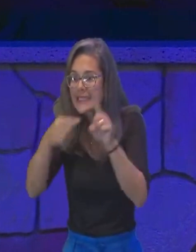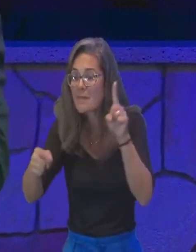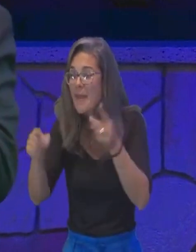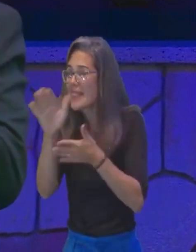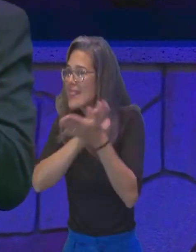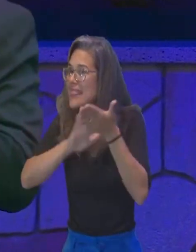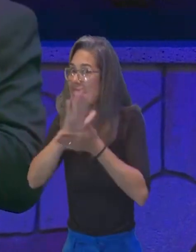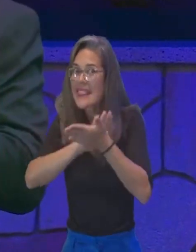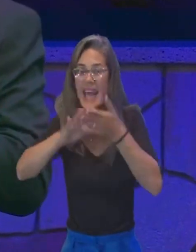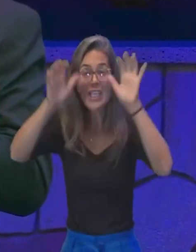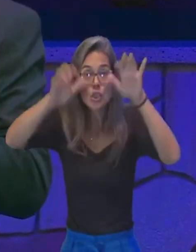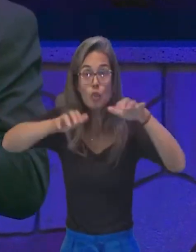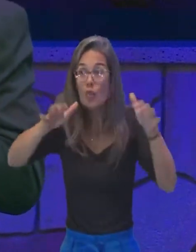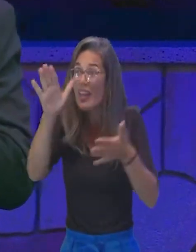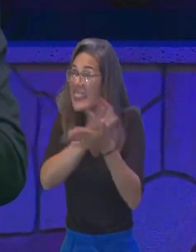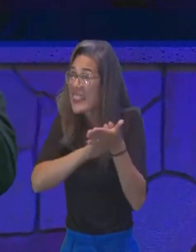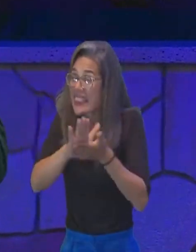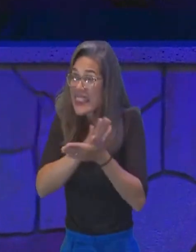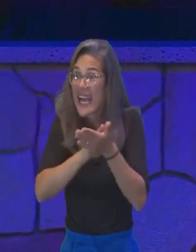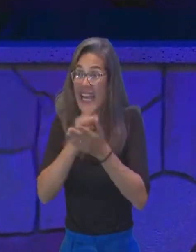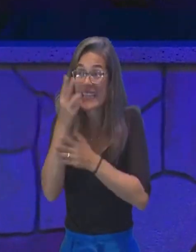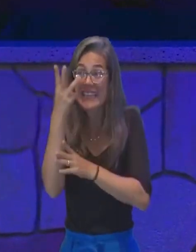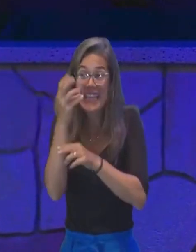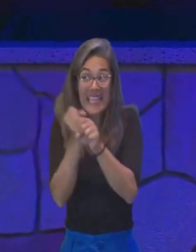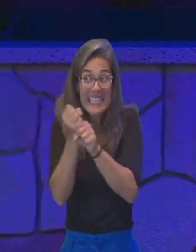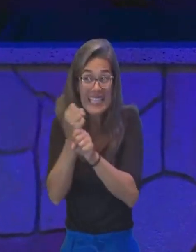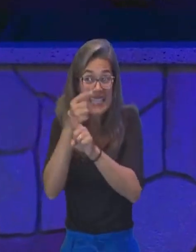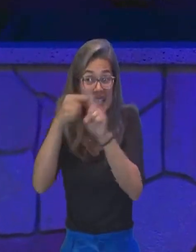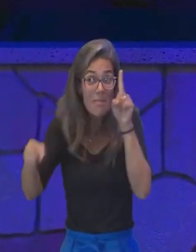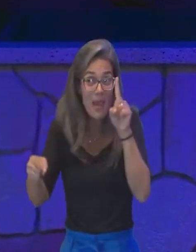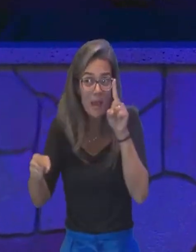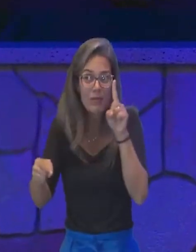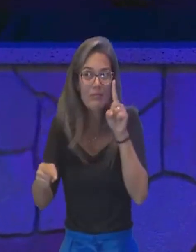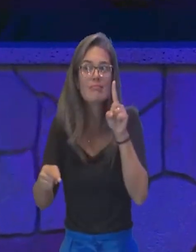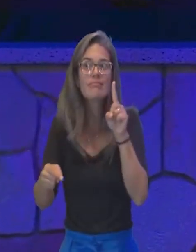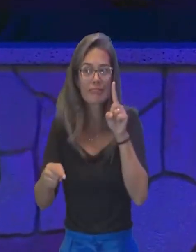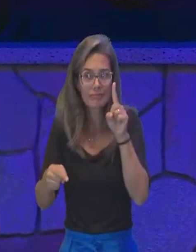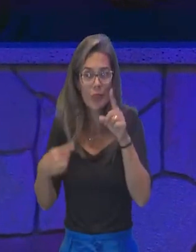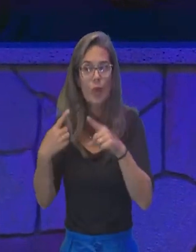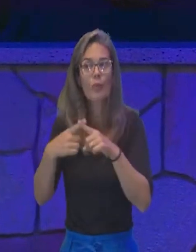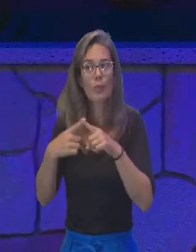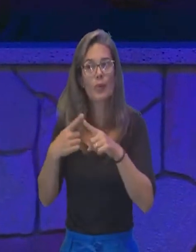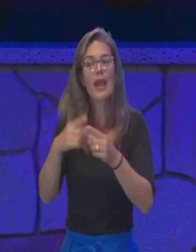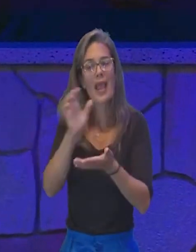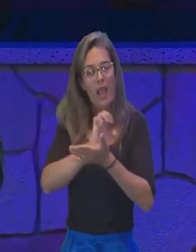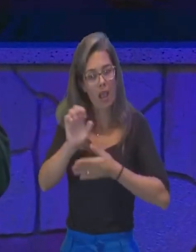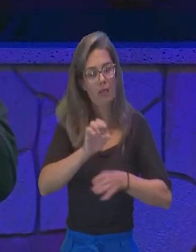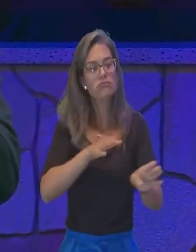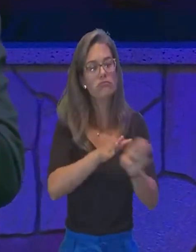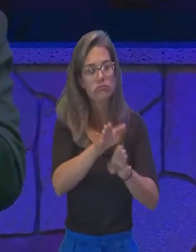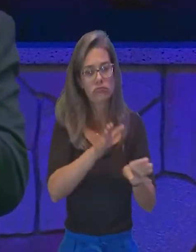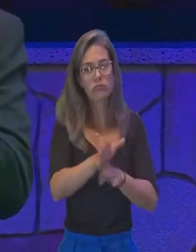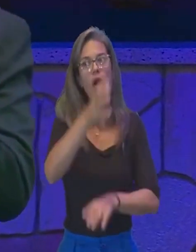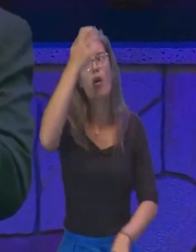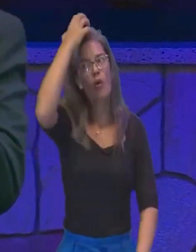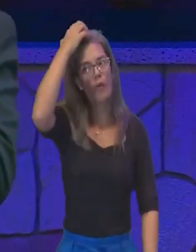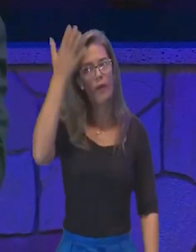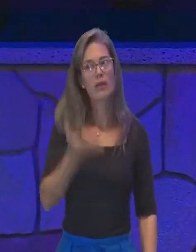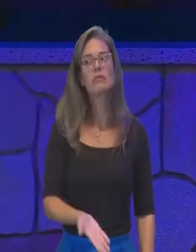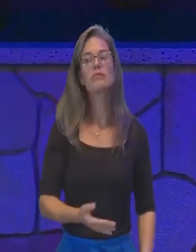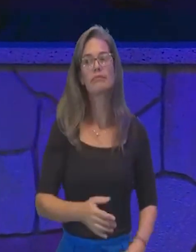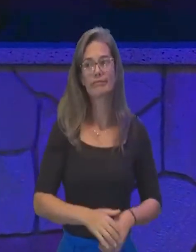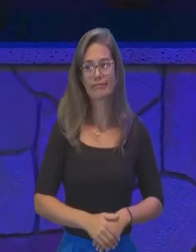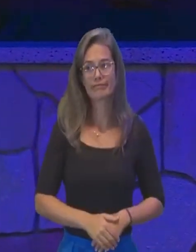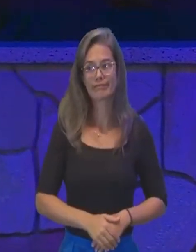uma gota de água sobre a terra. E Elias, o Elias de Deus, que andava na presença de Deus, se tornou